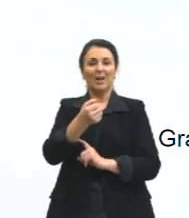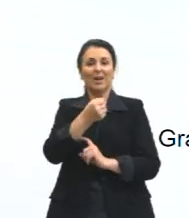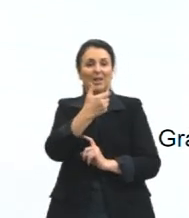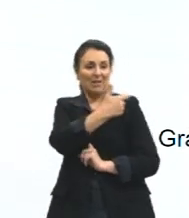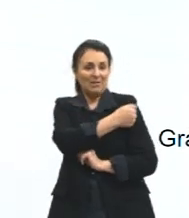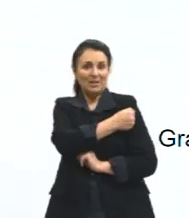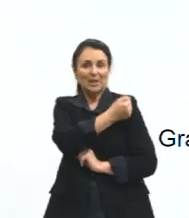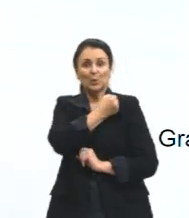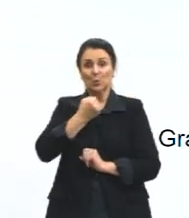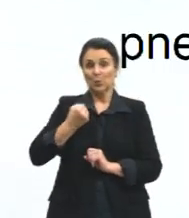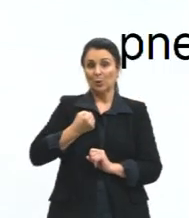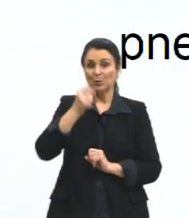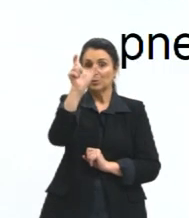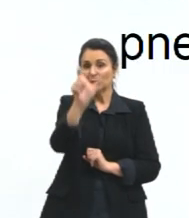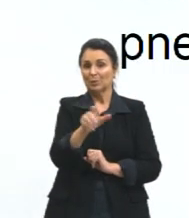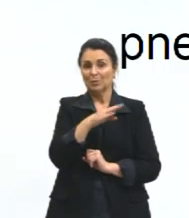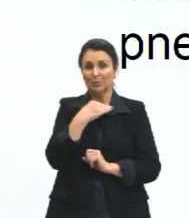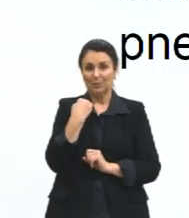óbitos.